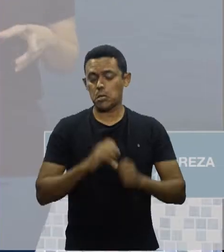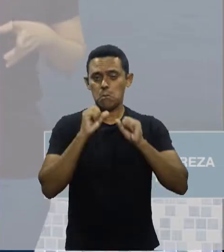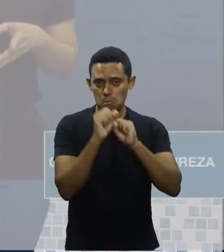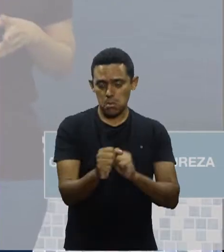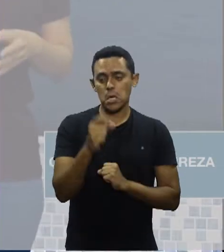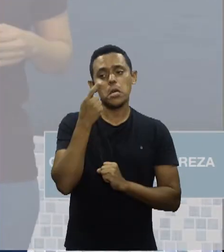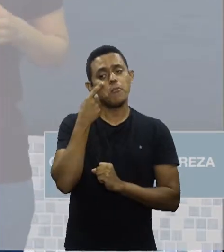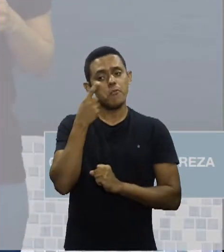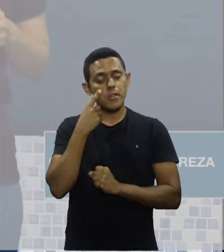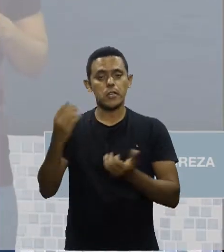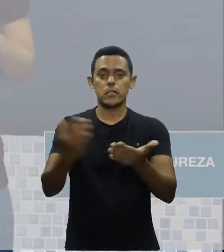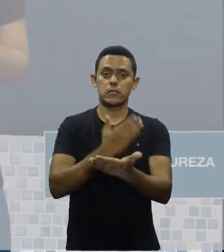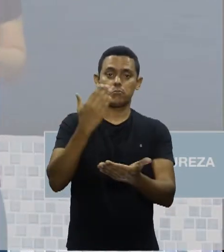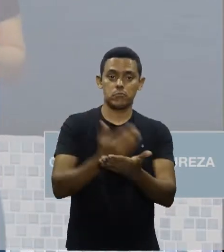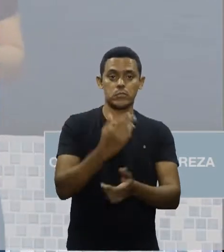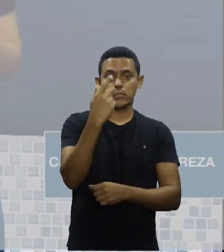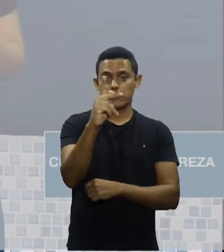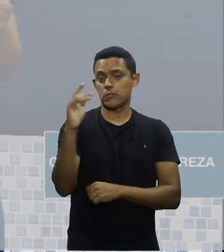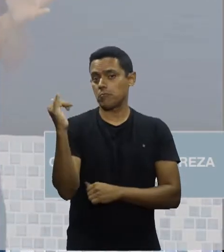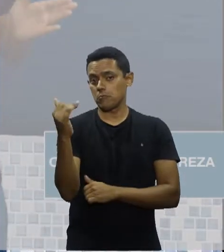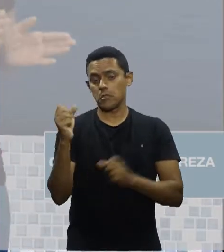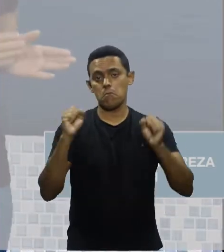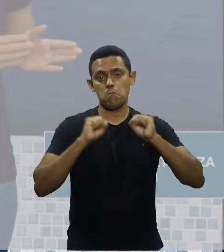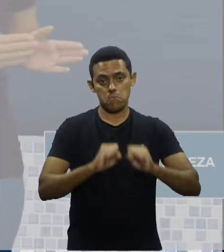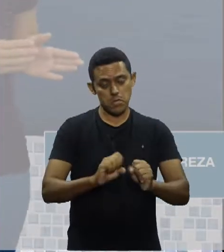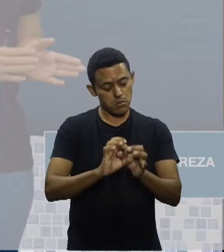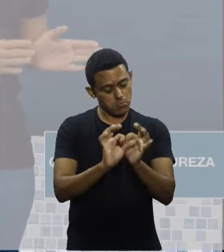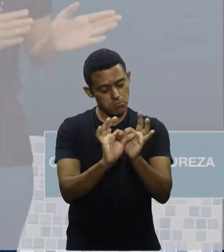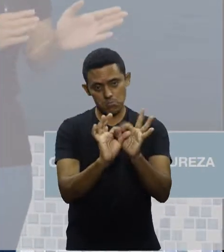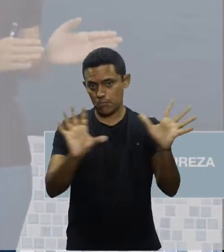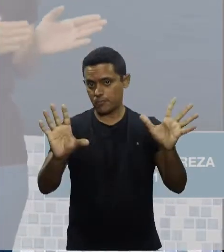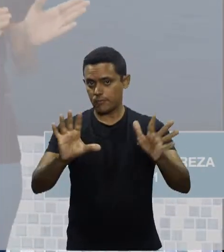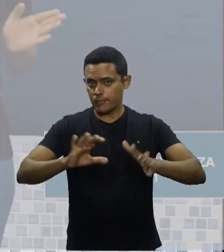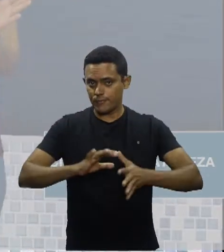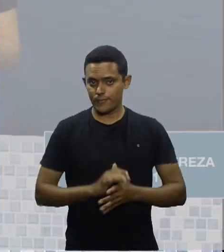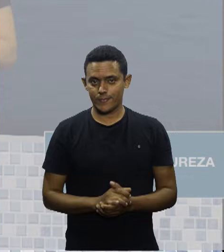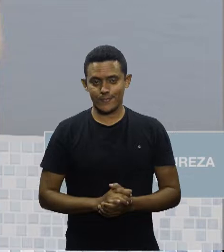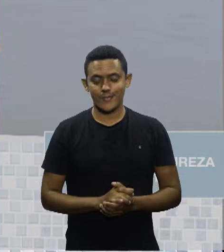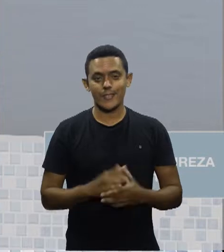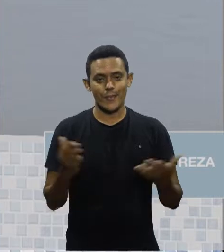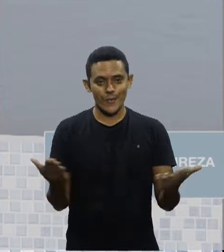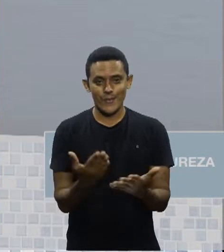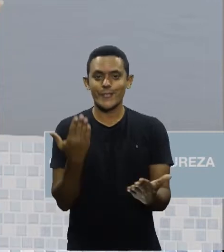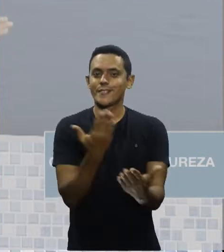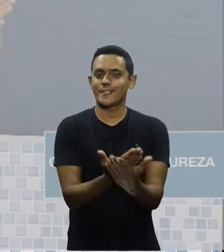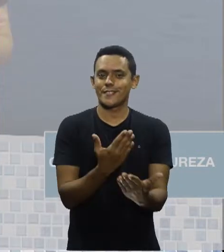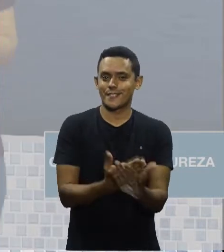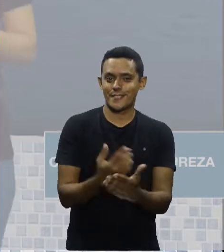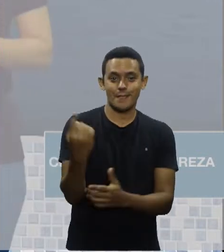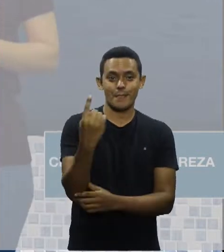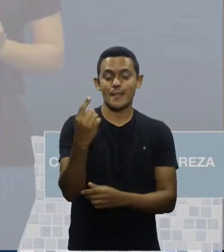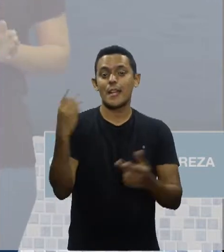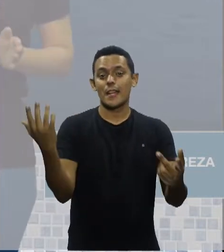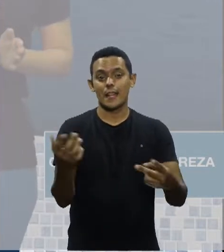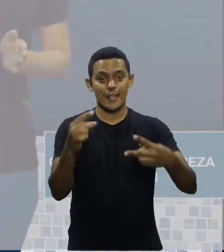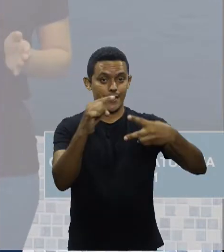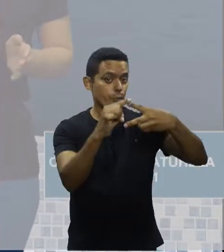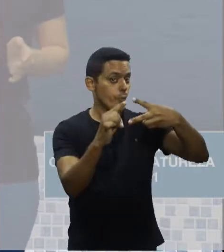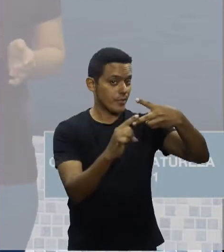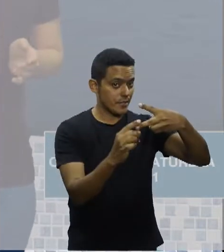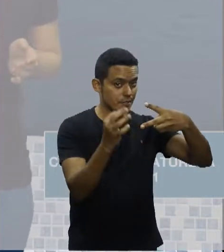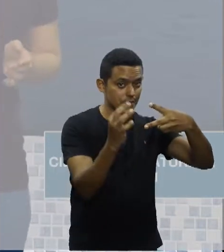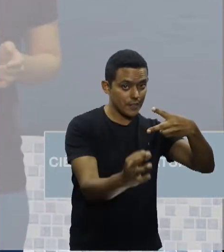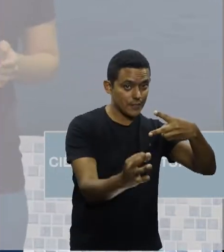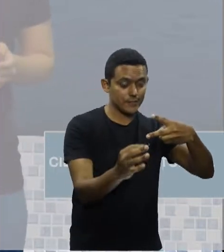ver do que é que se trata antes das aulas. Então, a nossa primeira aula, a Ciência no Contexto da Pandemia, vai ser dividida em dois momentos.